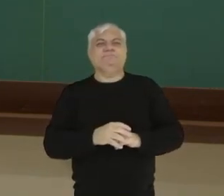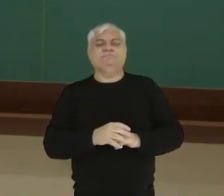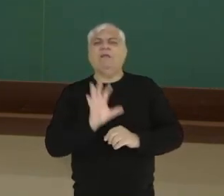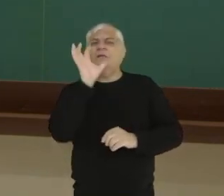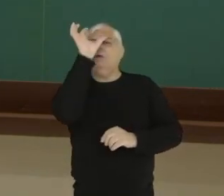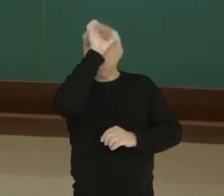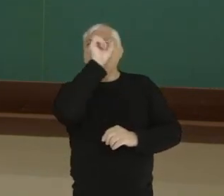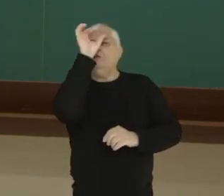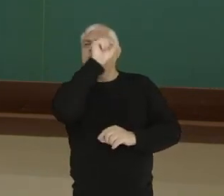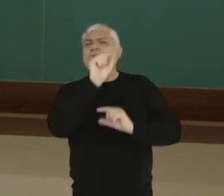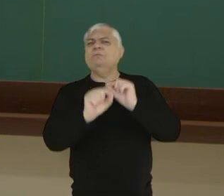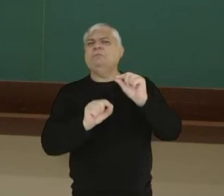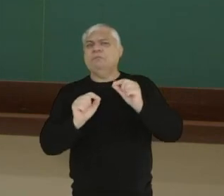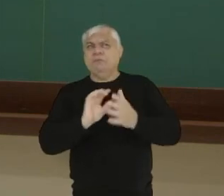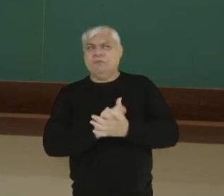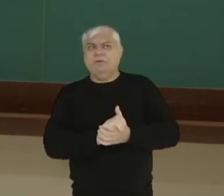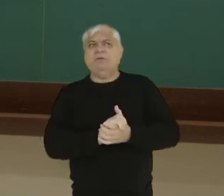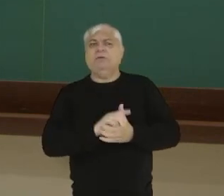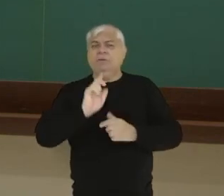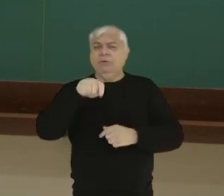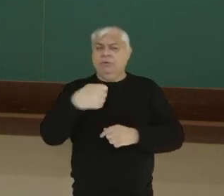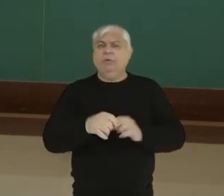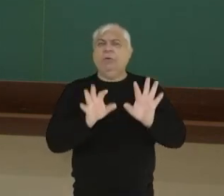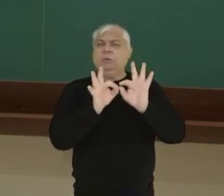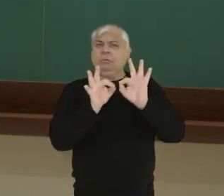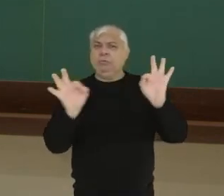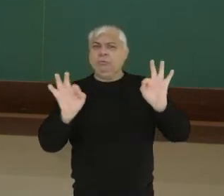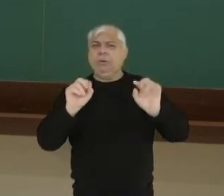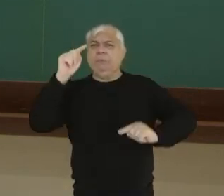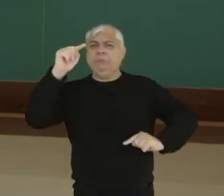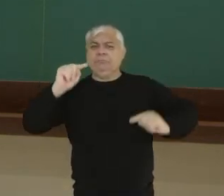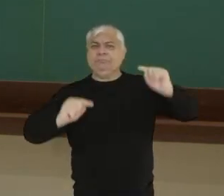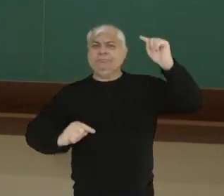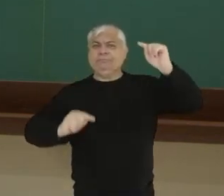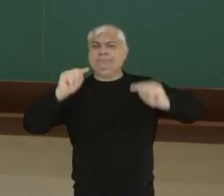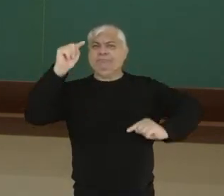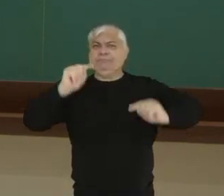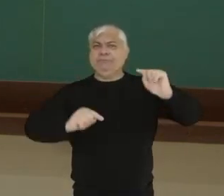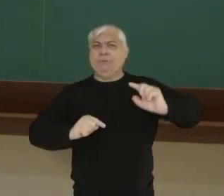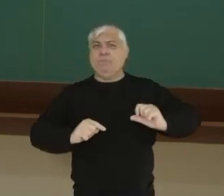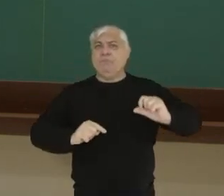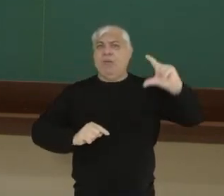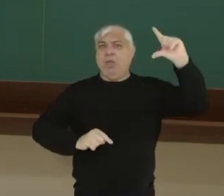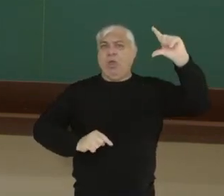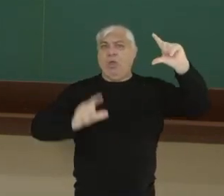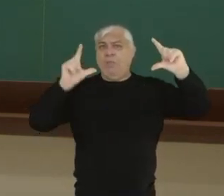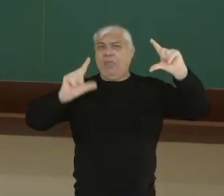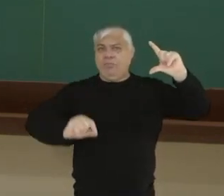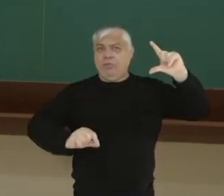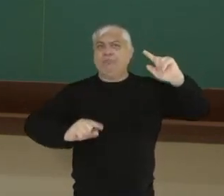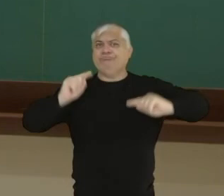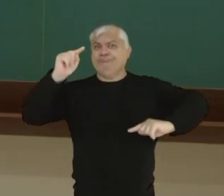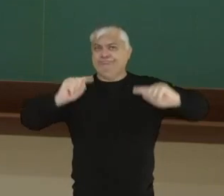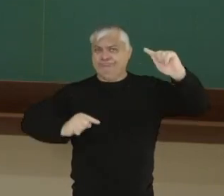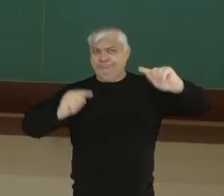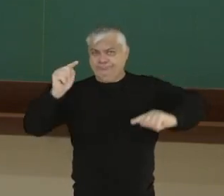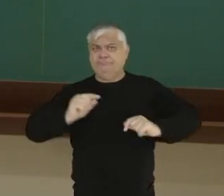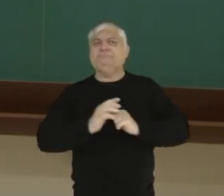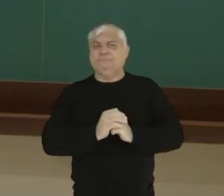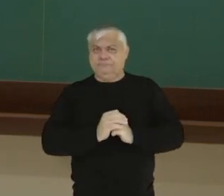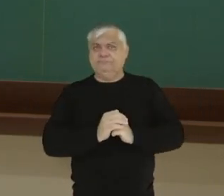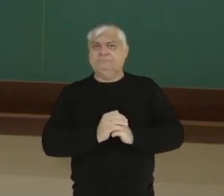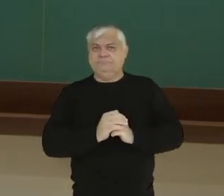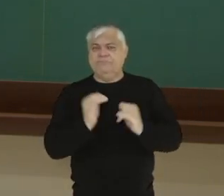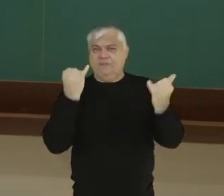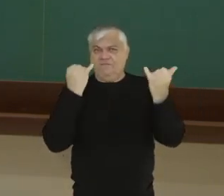O que nós vimos hoje? Nós falamos sobre a amplitude, que é a diferença entre o maior dado e o menor dado em um rol de